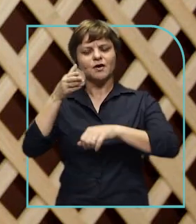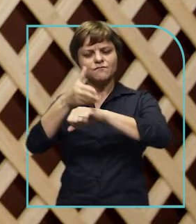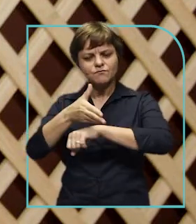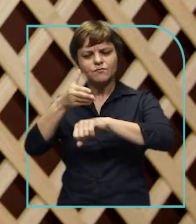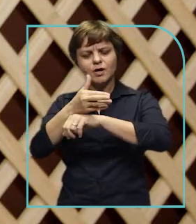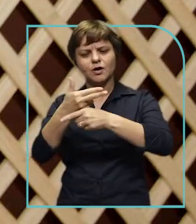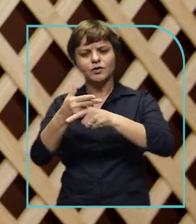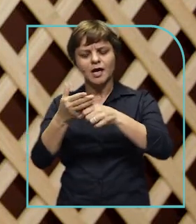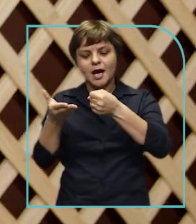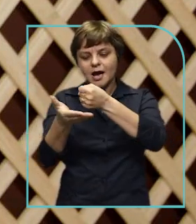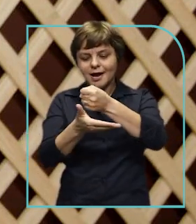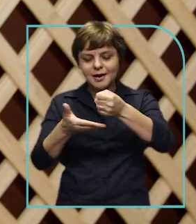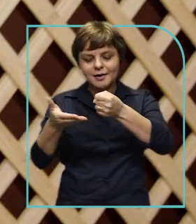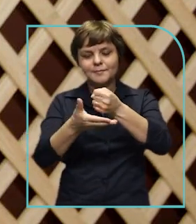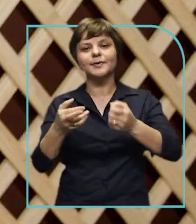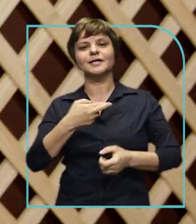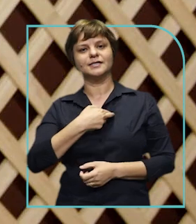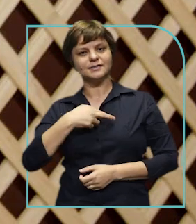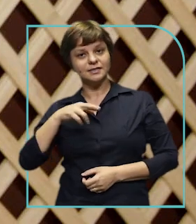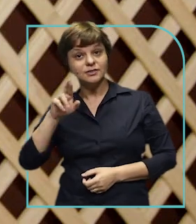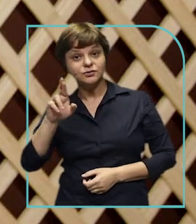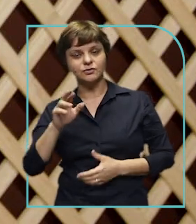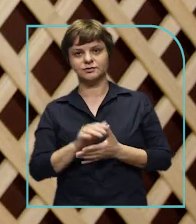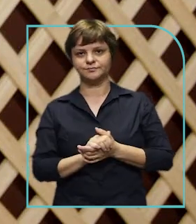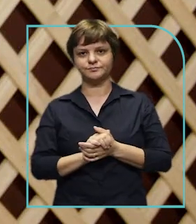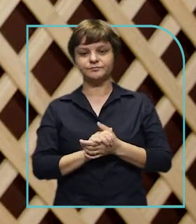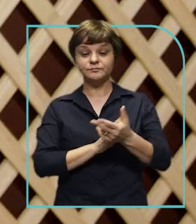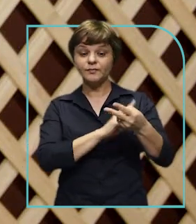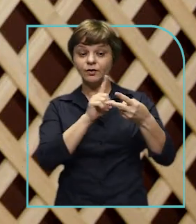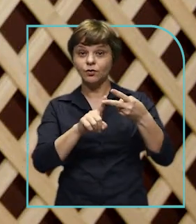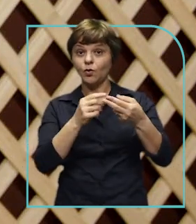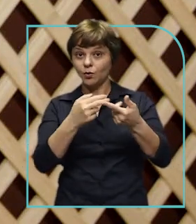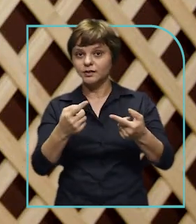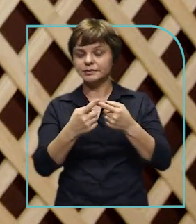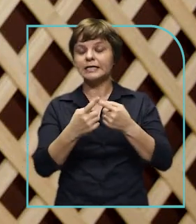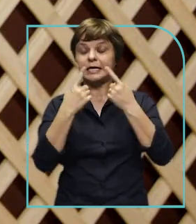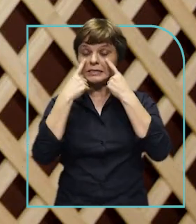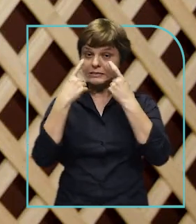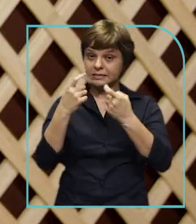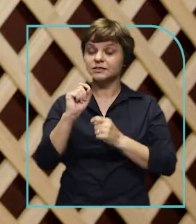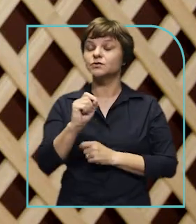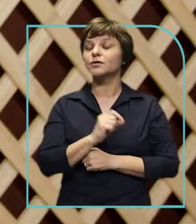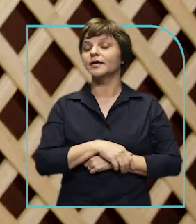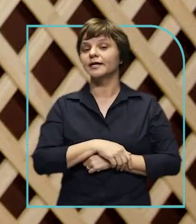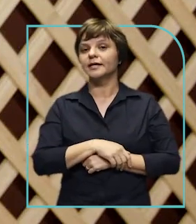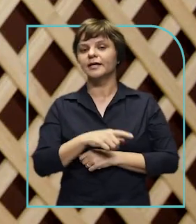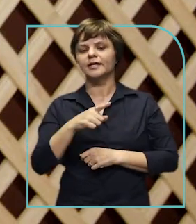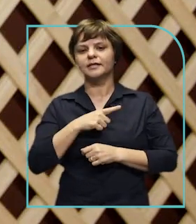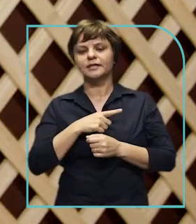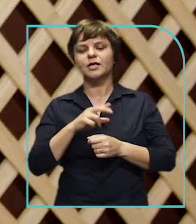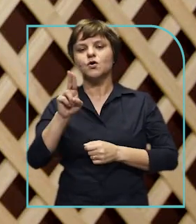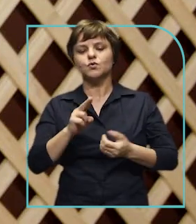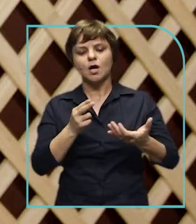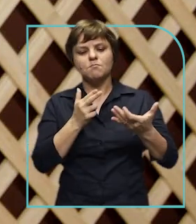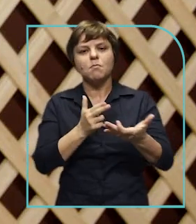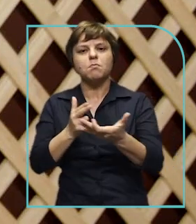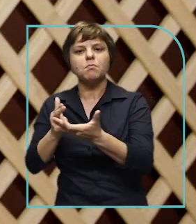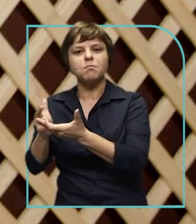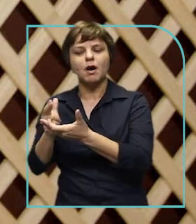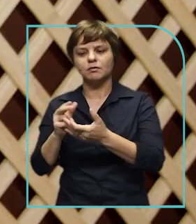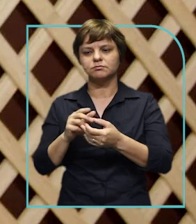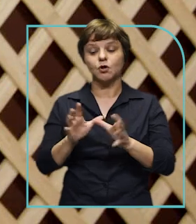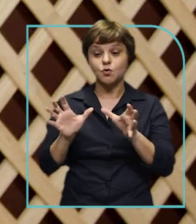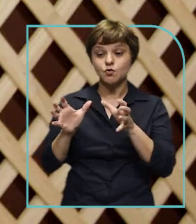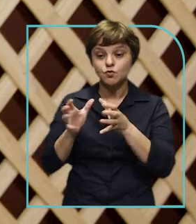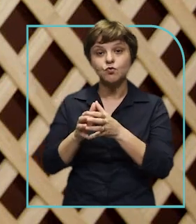em prática o fundamento da religião. Outra questão interessante é que eles têm armamentos, são